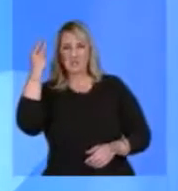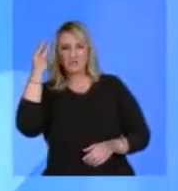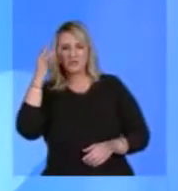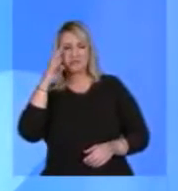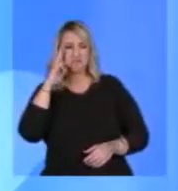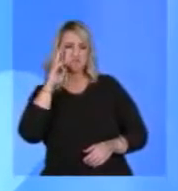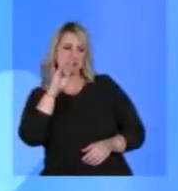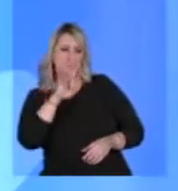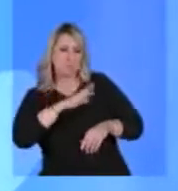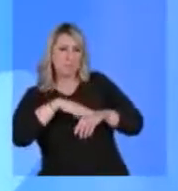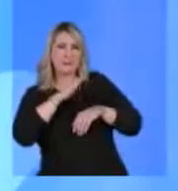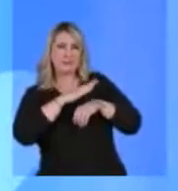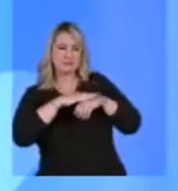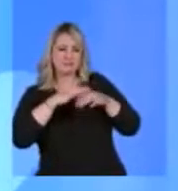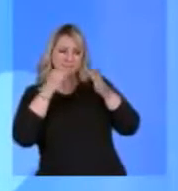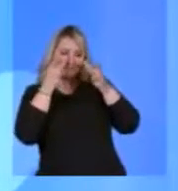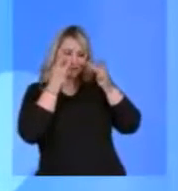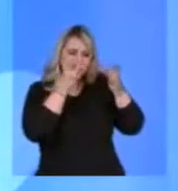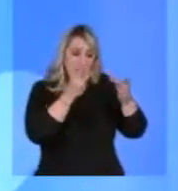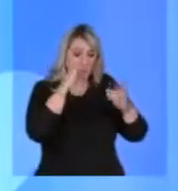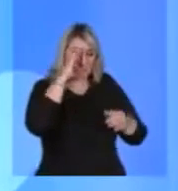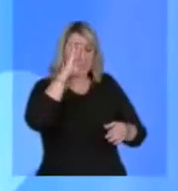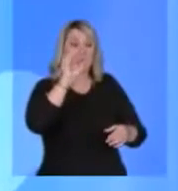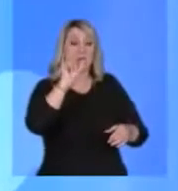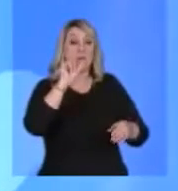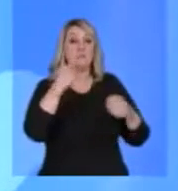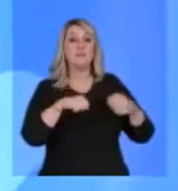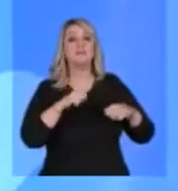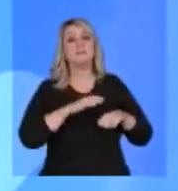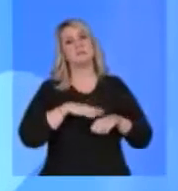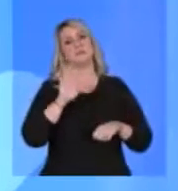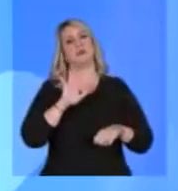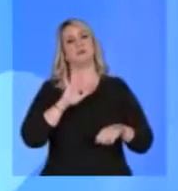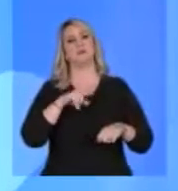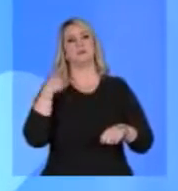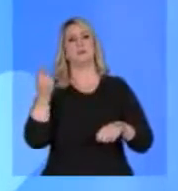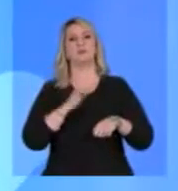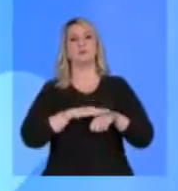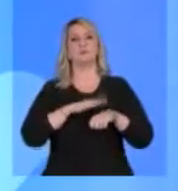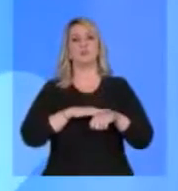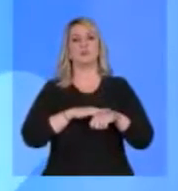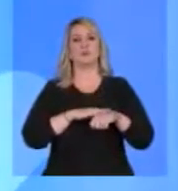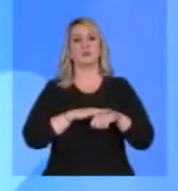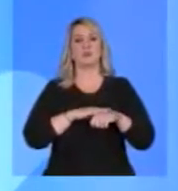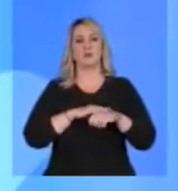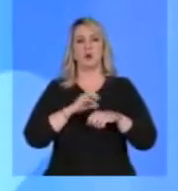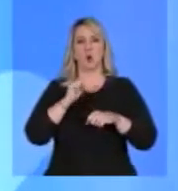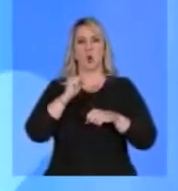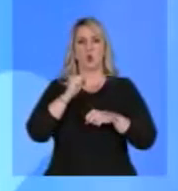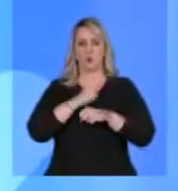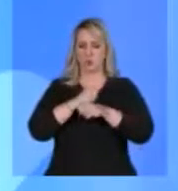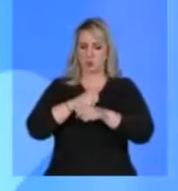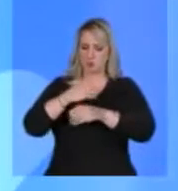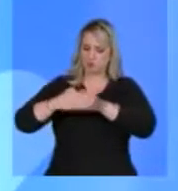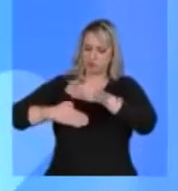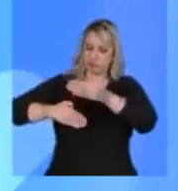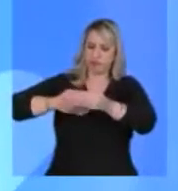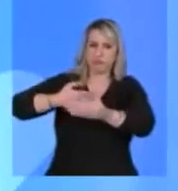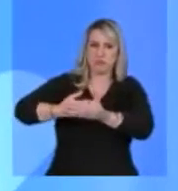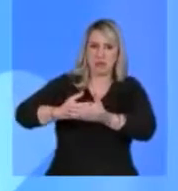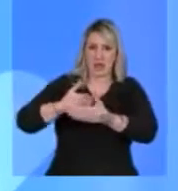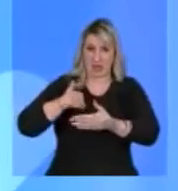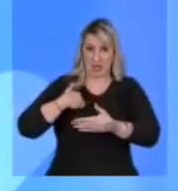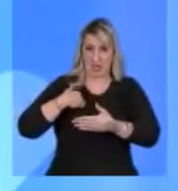olhar com mais carinho e com prioridade para quem mais precisa nós fizemos isso um dos oito anos e eu como prefeito nos próximos